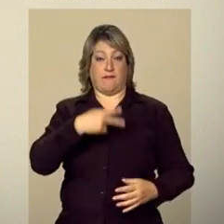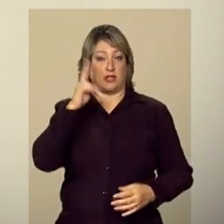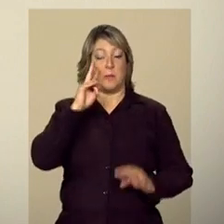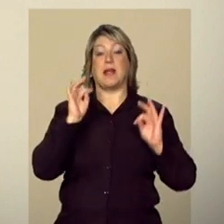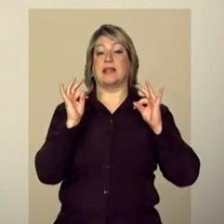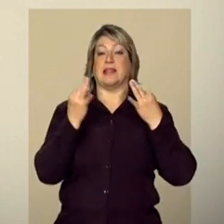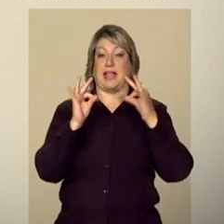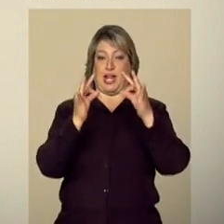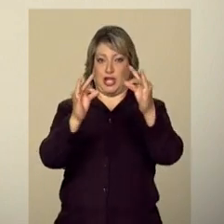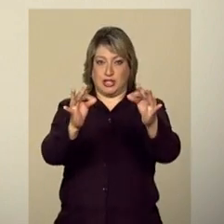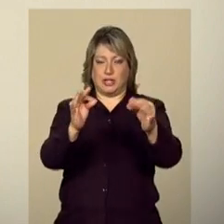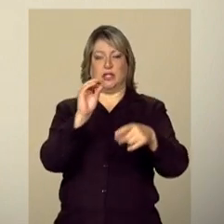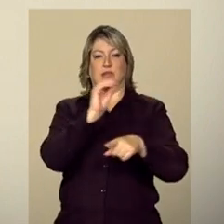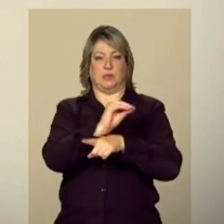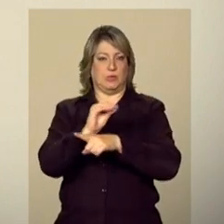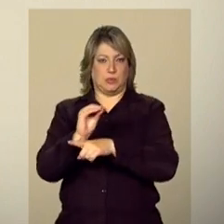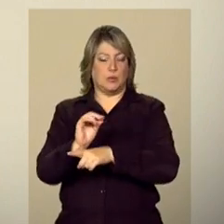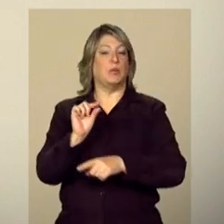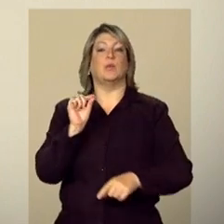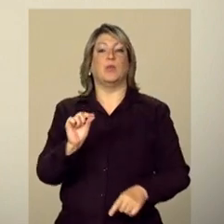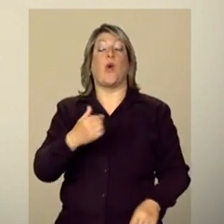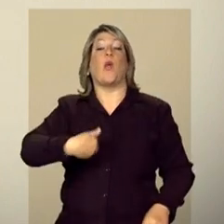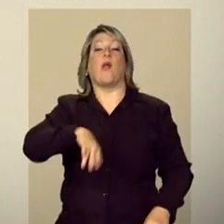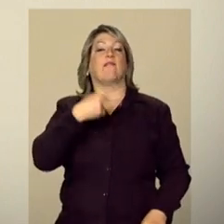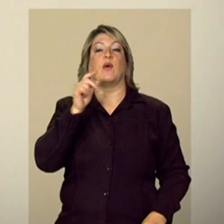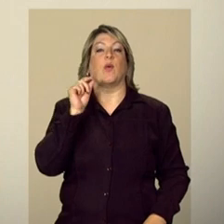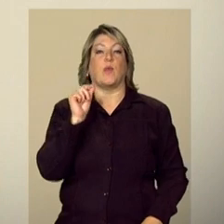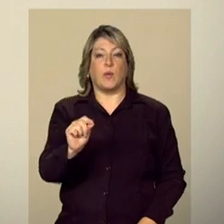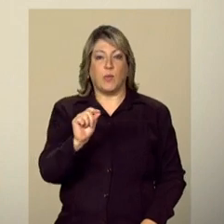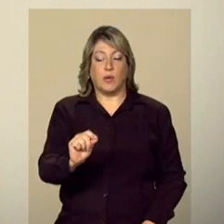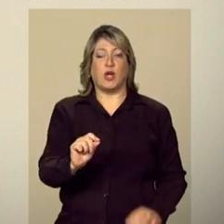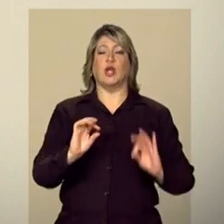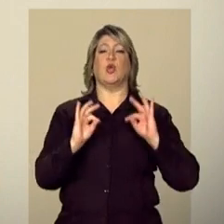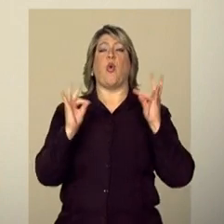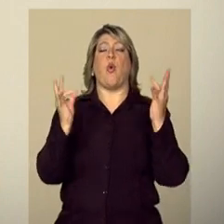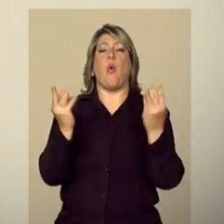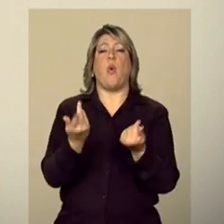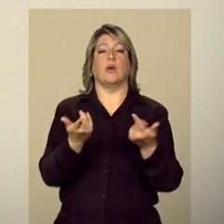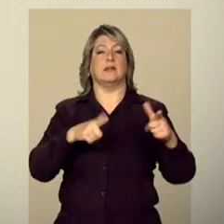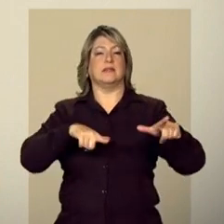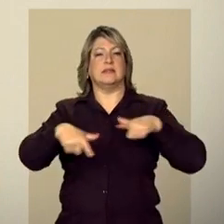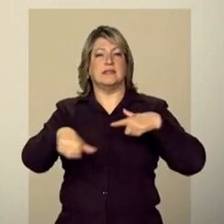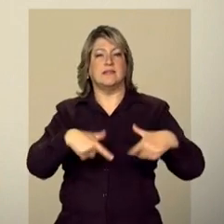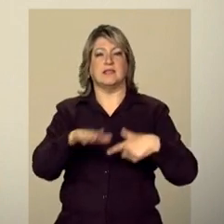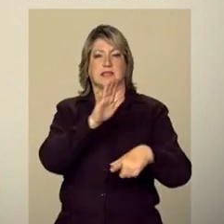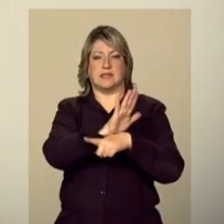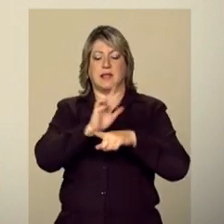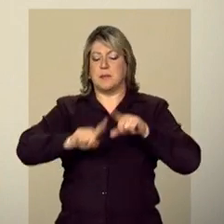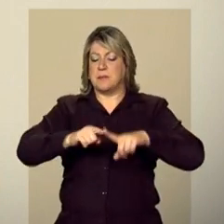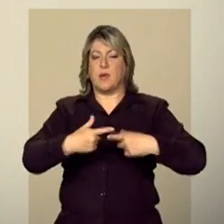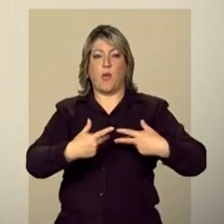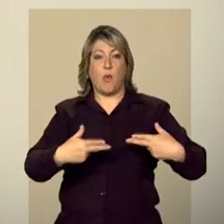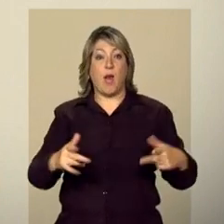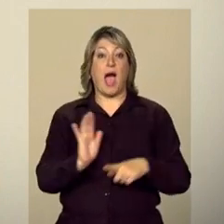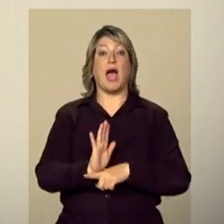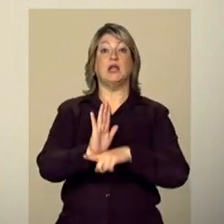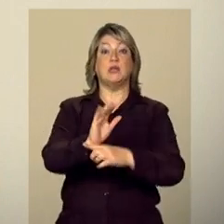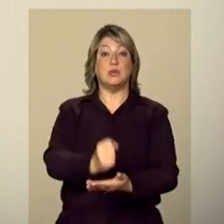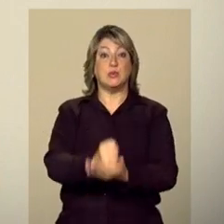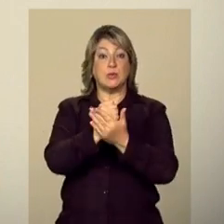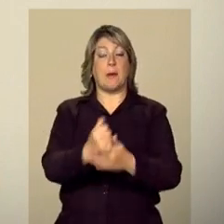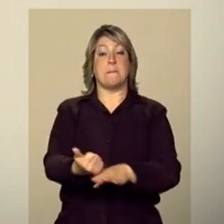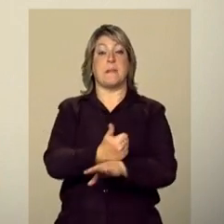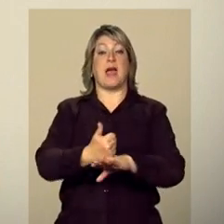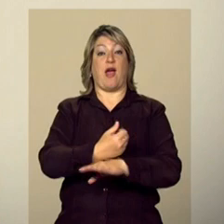tecnologia assistiva nós estamos falando de todos os serviços e equipamentos que ajudam a